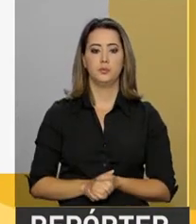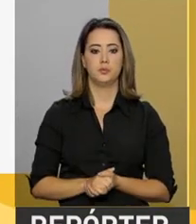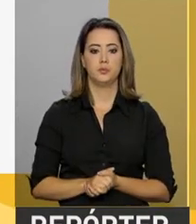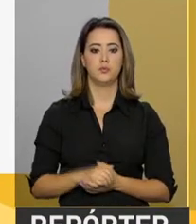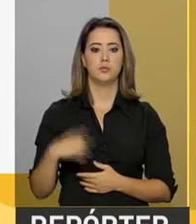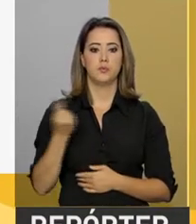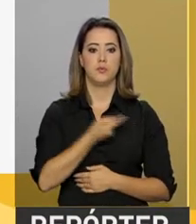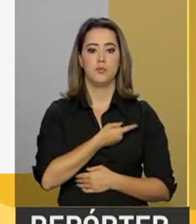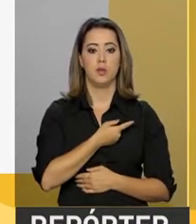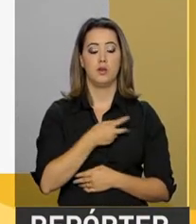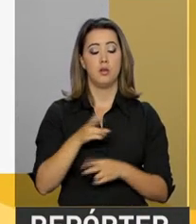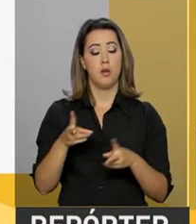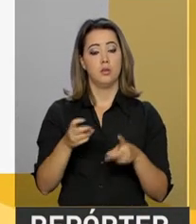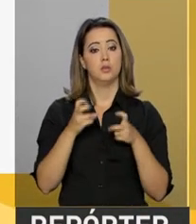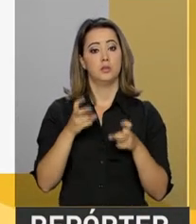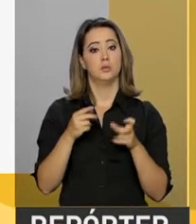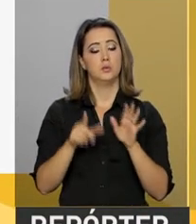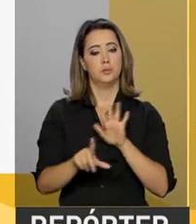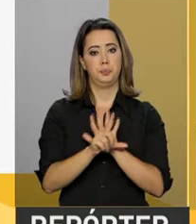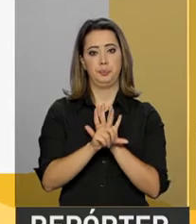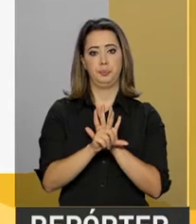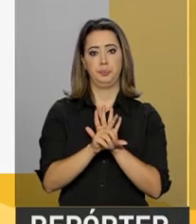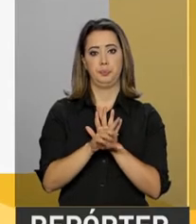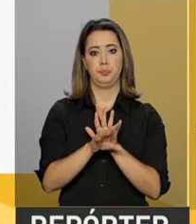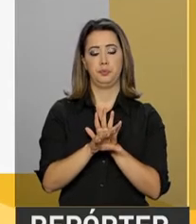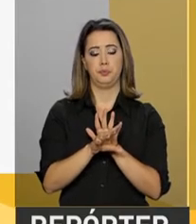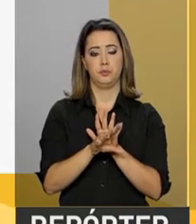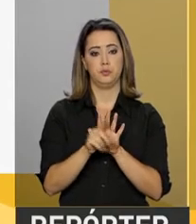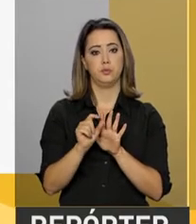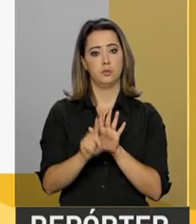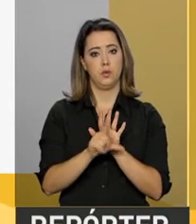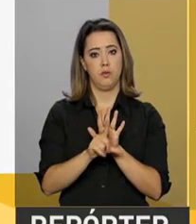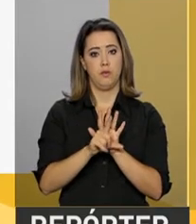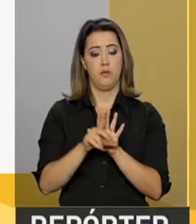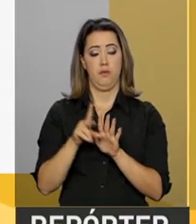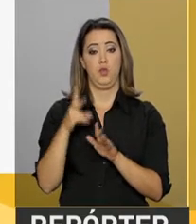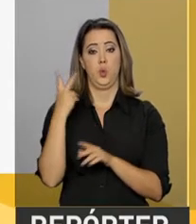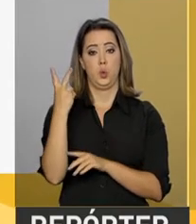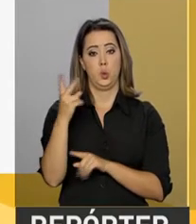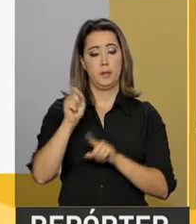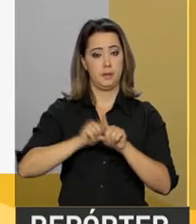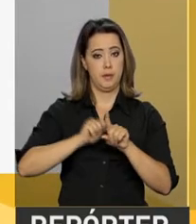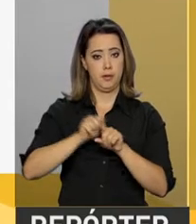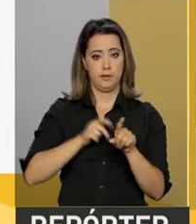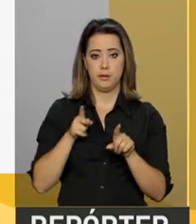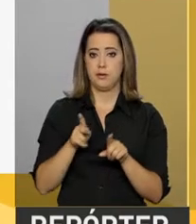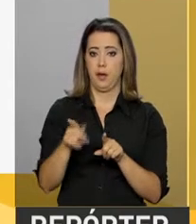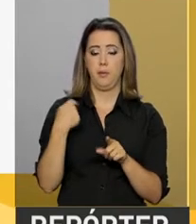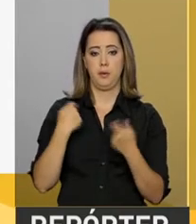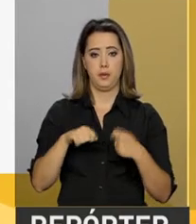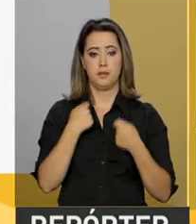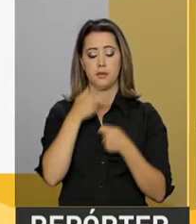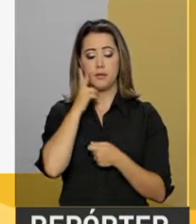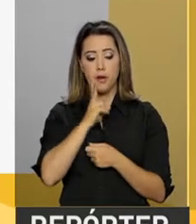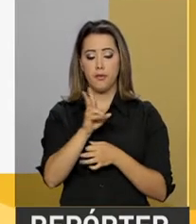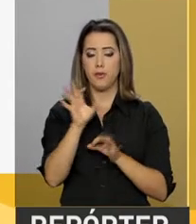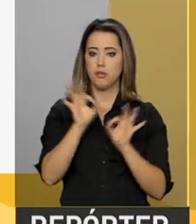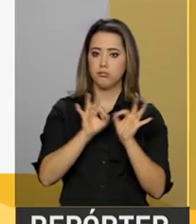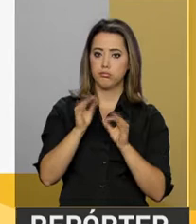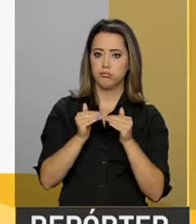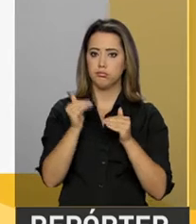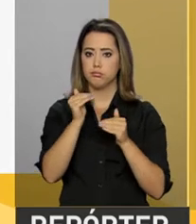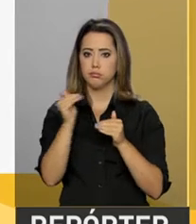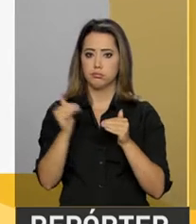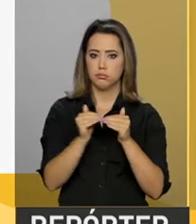prevista na legislação na verdade pv uma avaliação a cada dois meses então exatamente o que